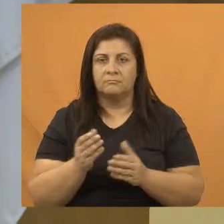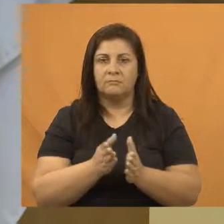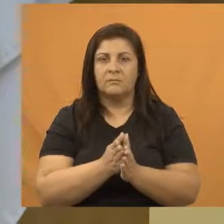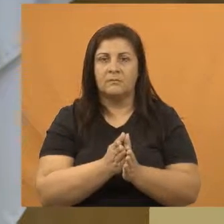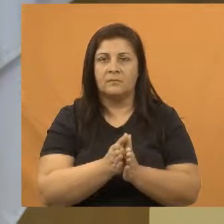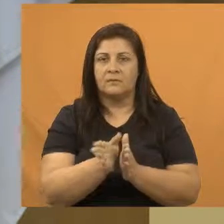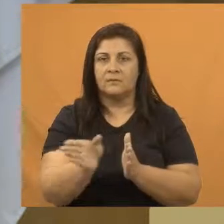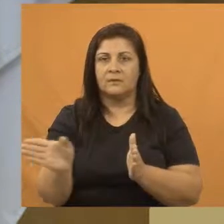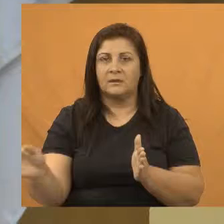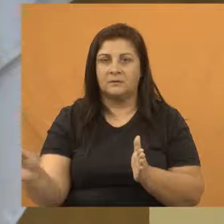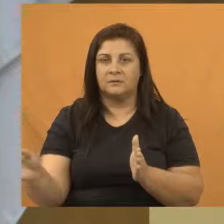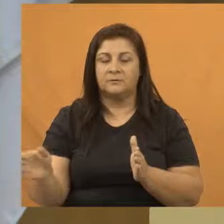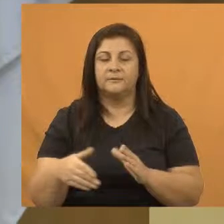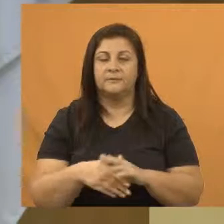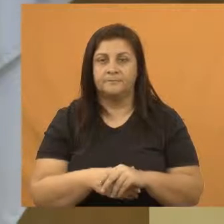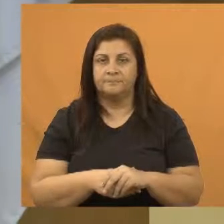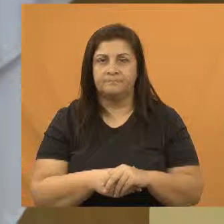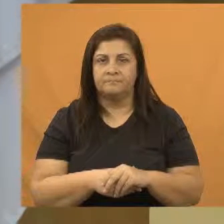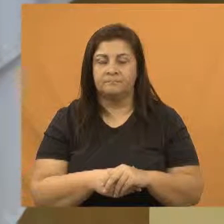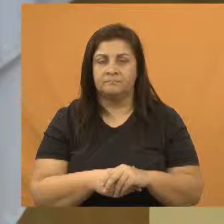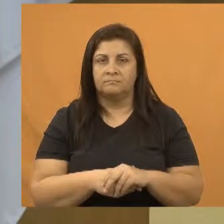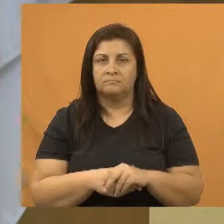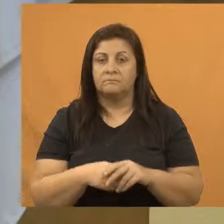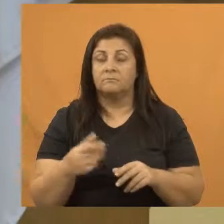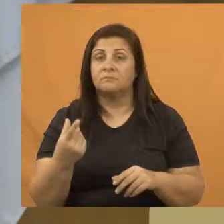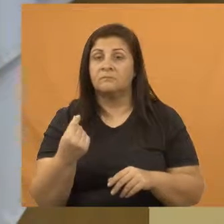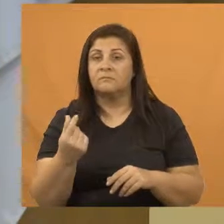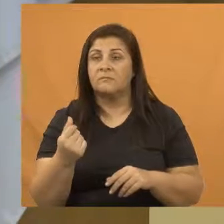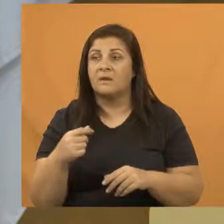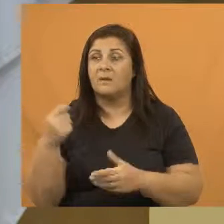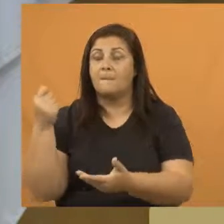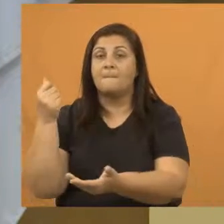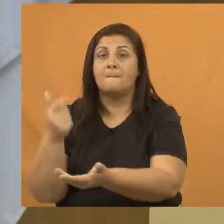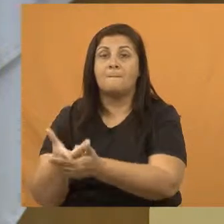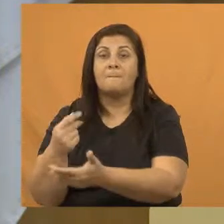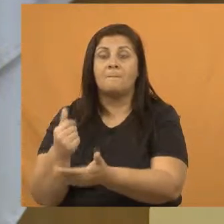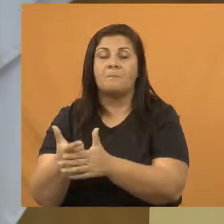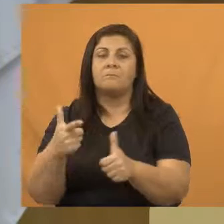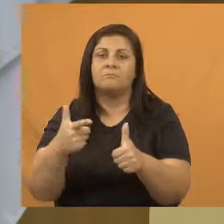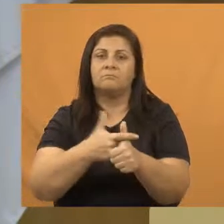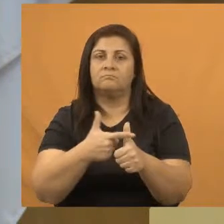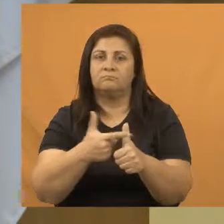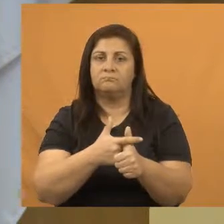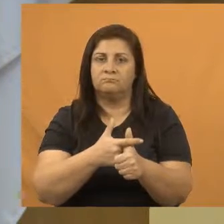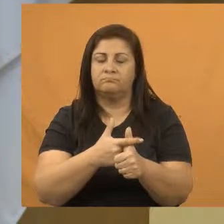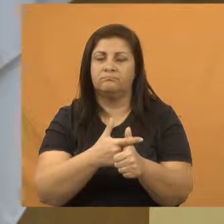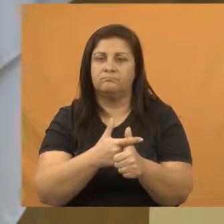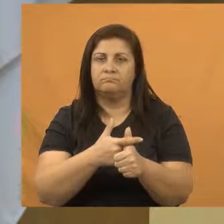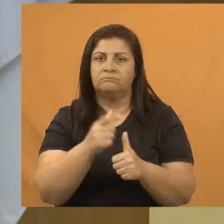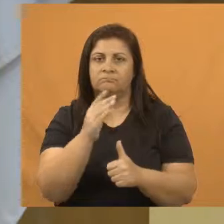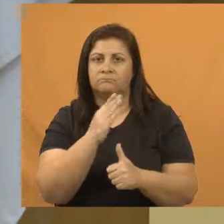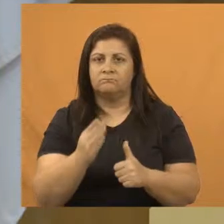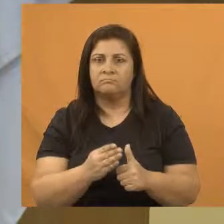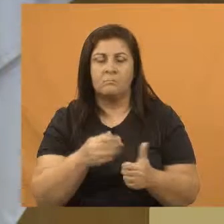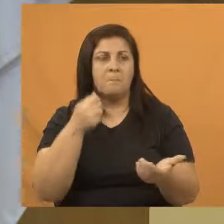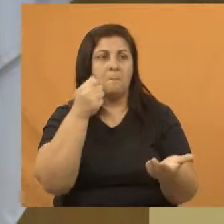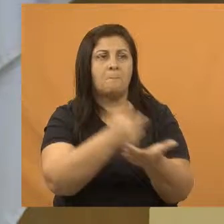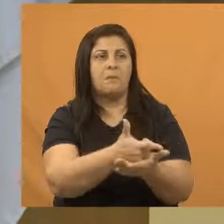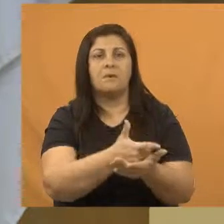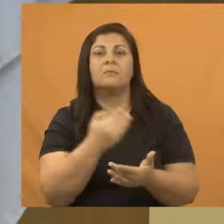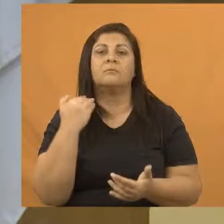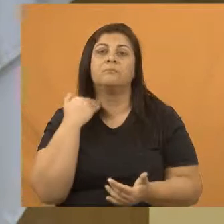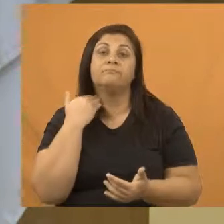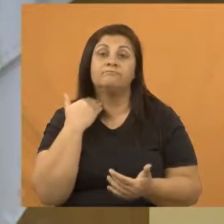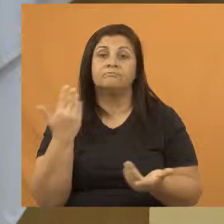desviado e parte dele vai para pagar a dívida pública aos banqueiros, como é o